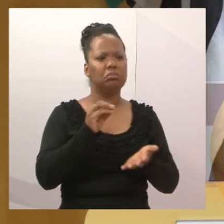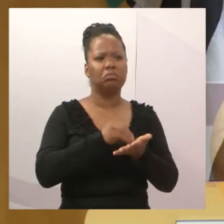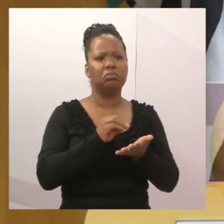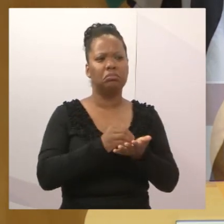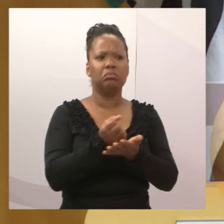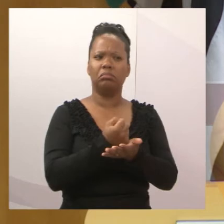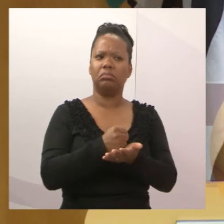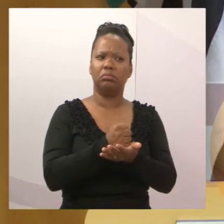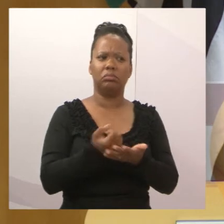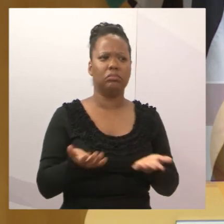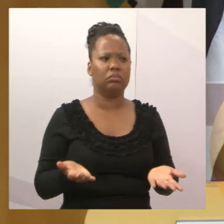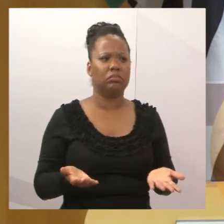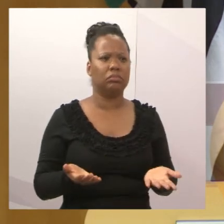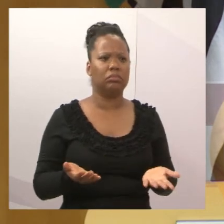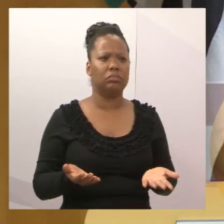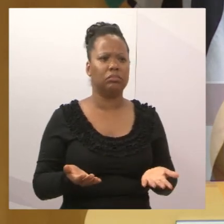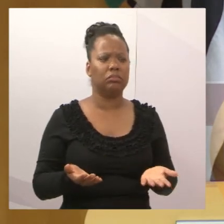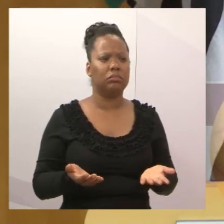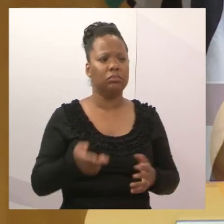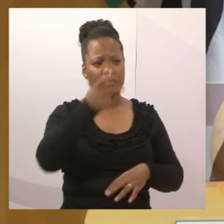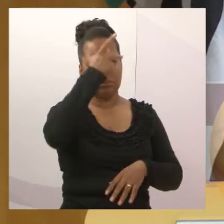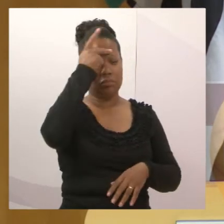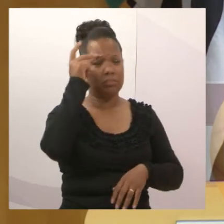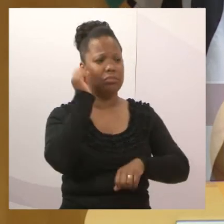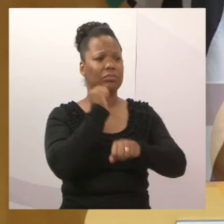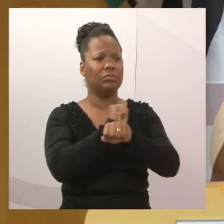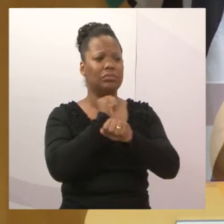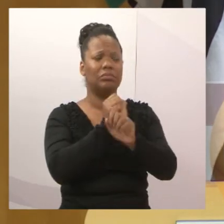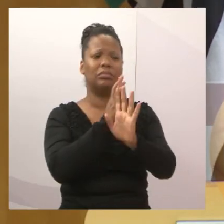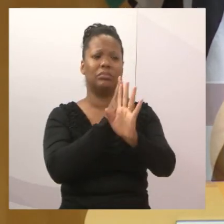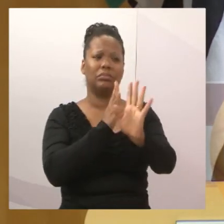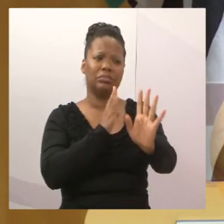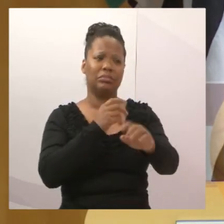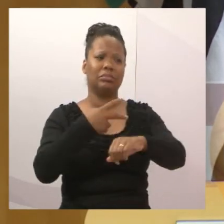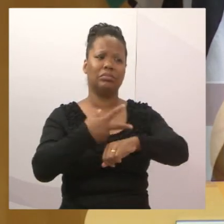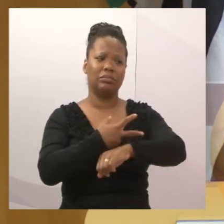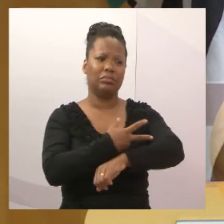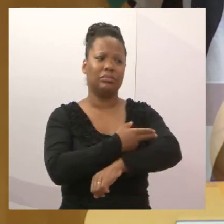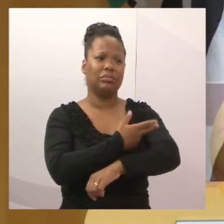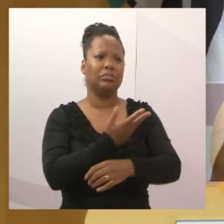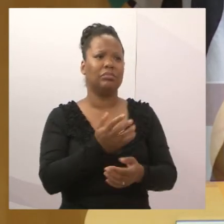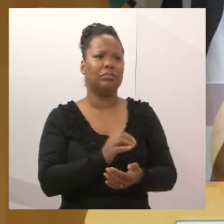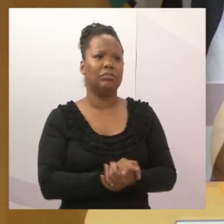remédio. Tem pessoas esperando na fila de cirurgia.